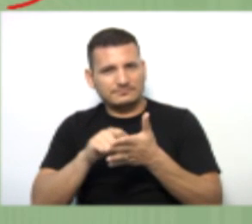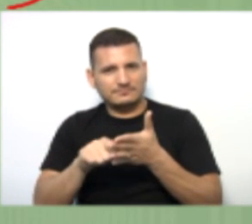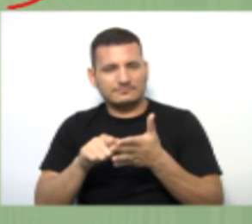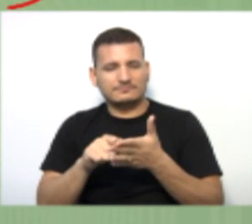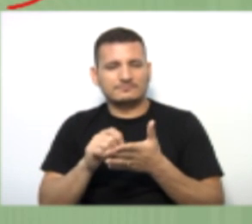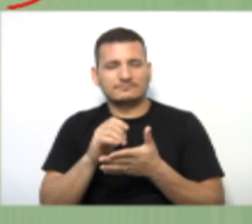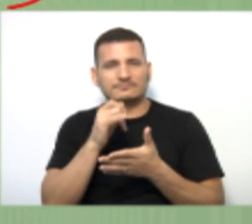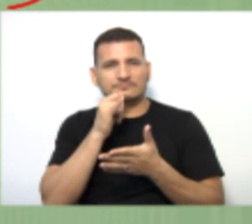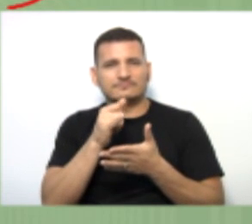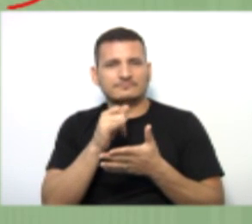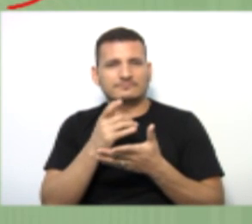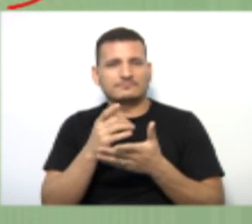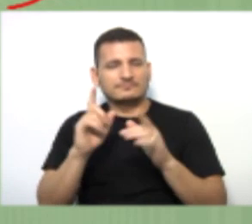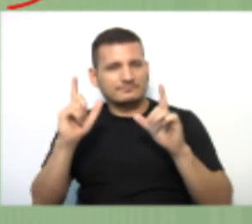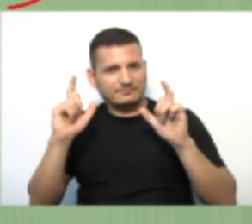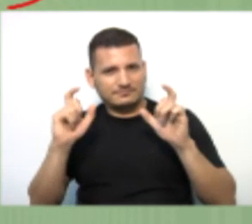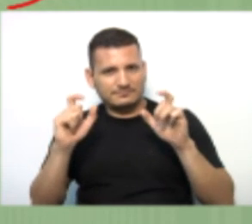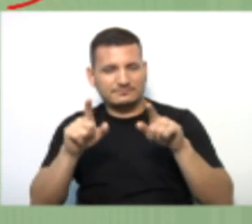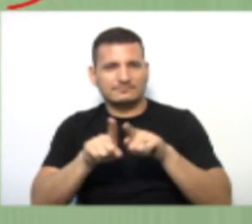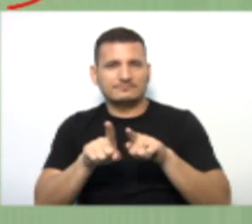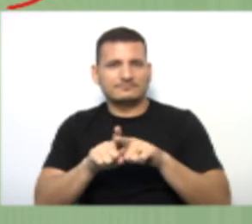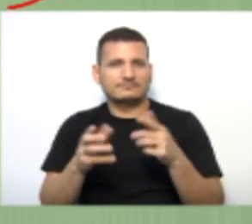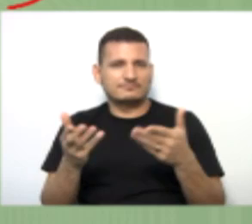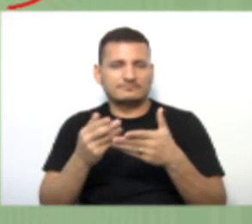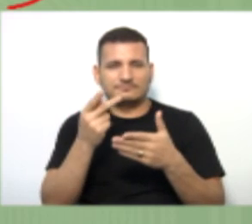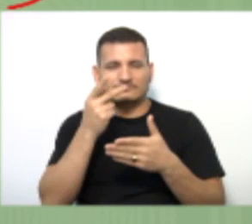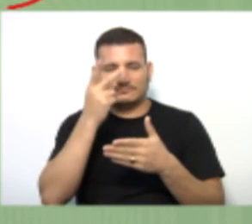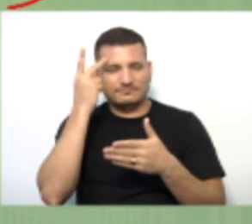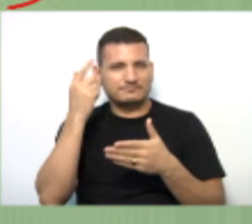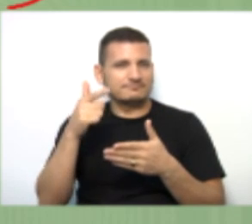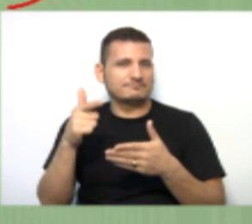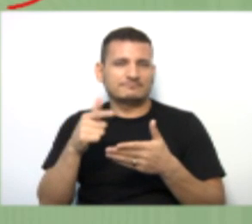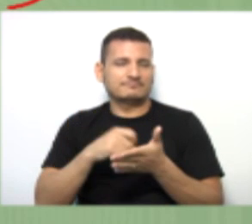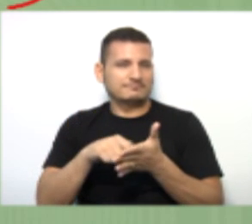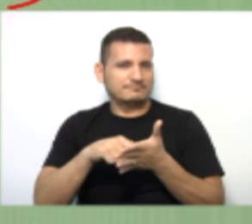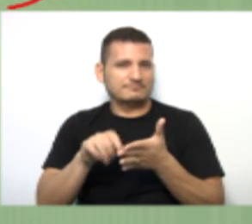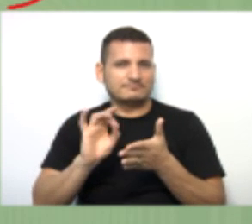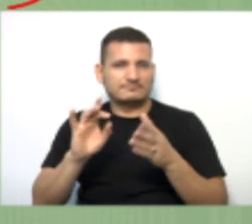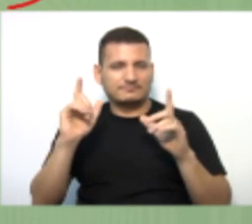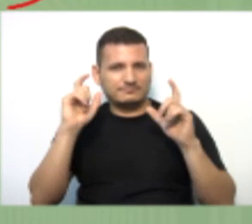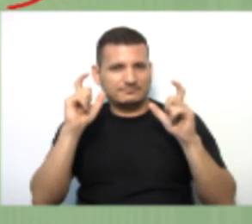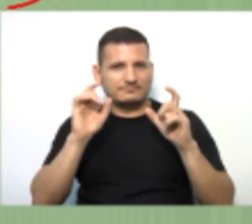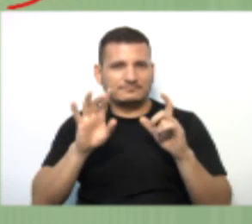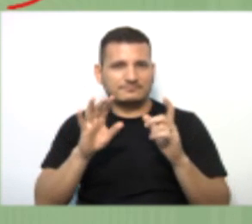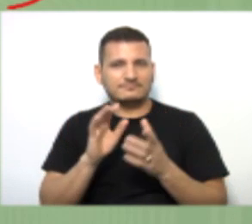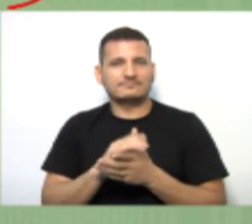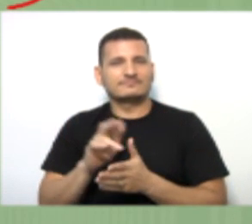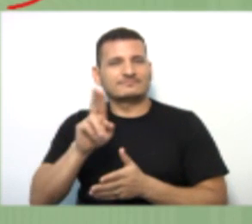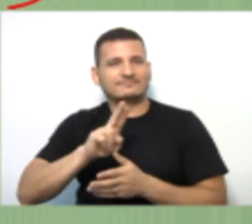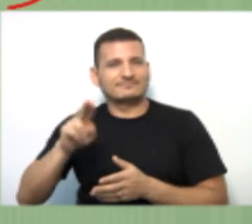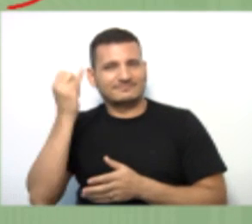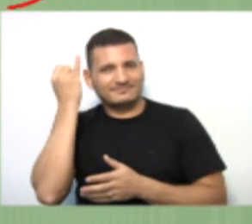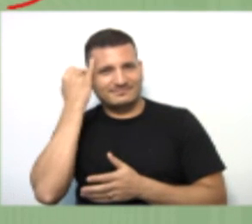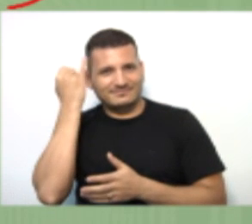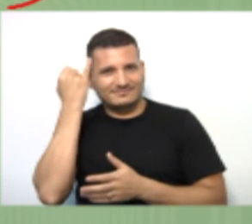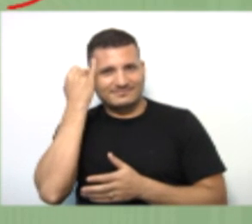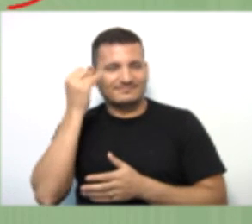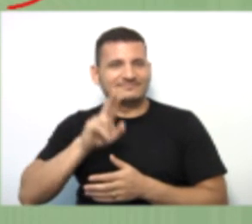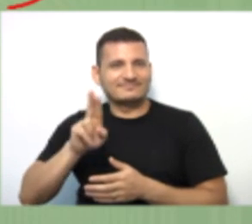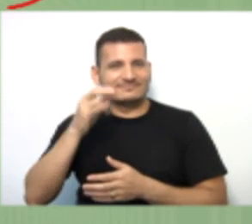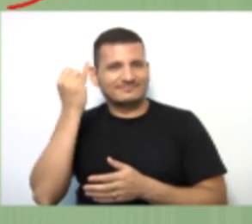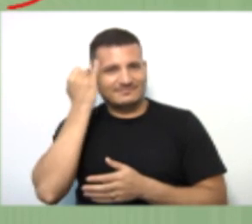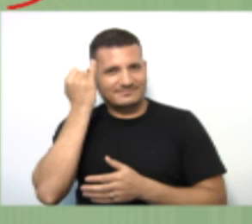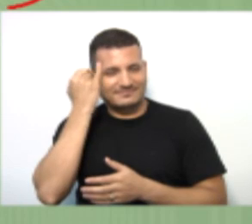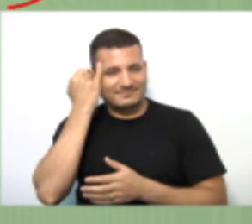tá bom? Quem puder tirar aquela famosa foto, né, professor? Hoje em dia o pessoal não escreve mais, só tira foto, né, professor? Usando a preguiça. Olha, já usando a preguiça, né?